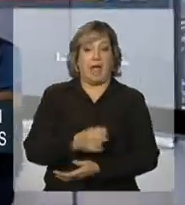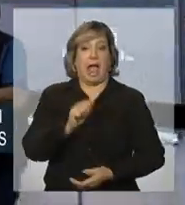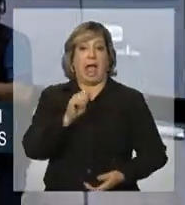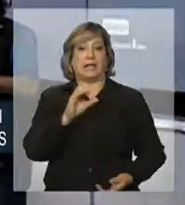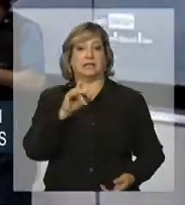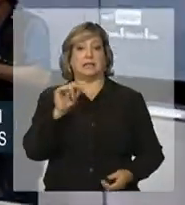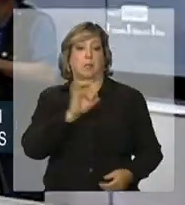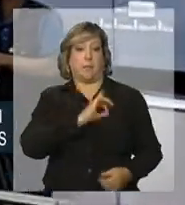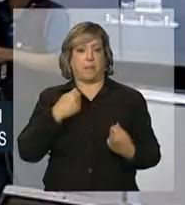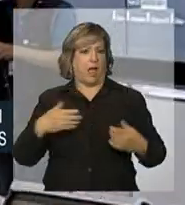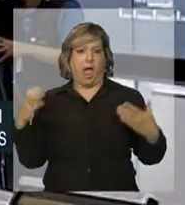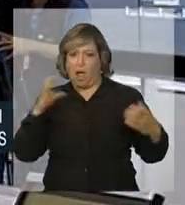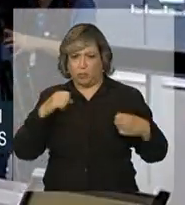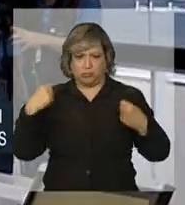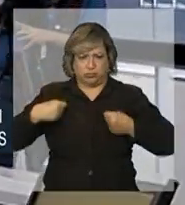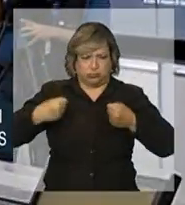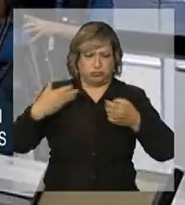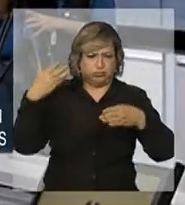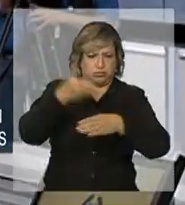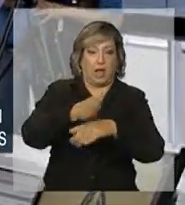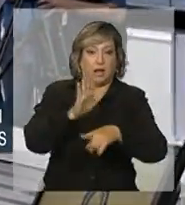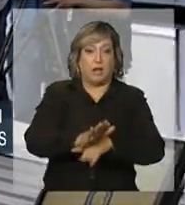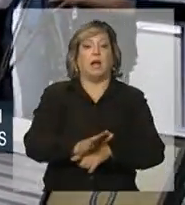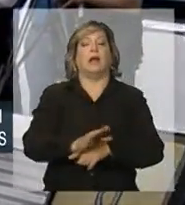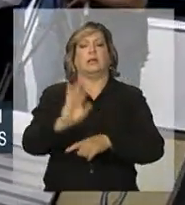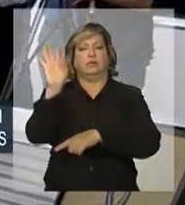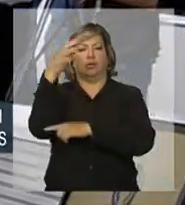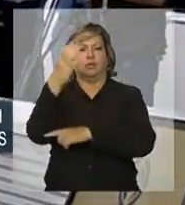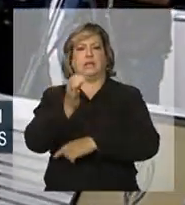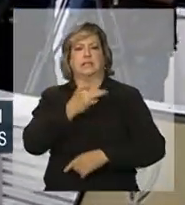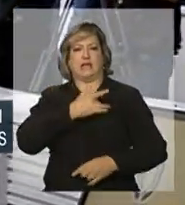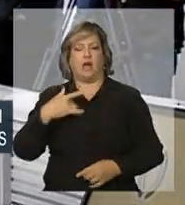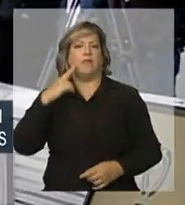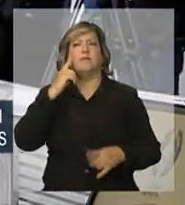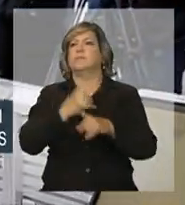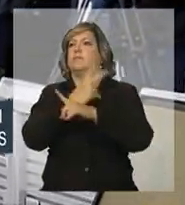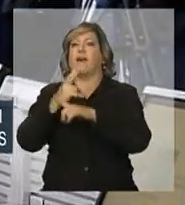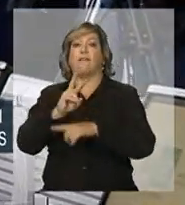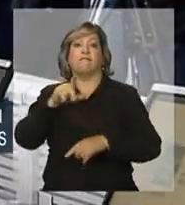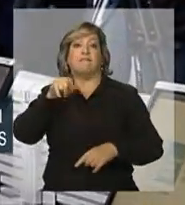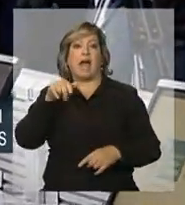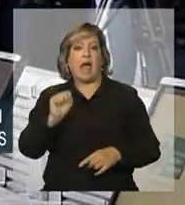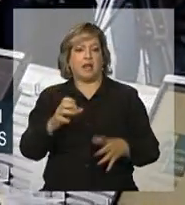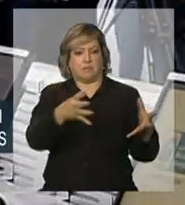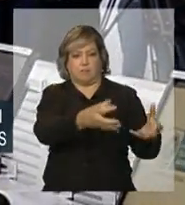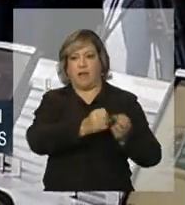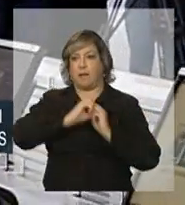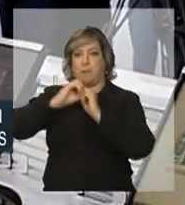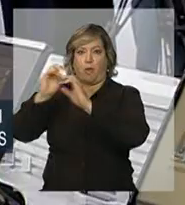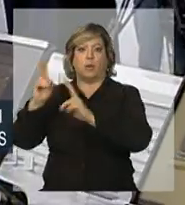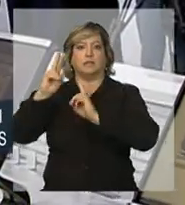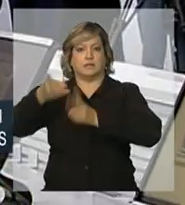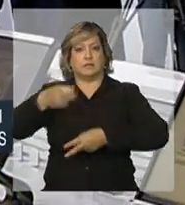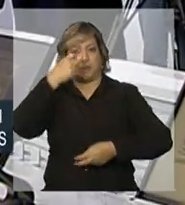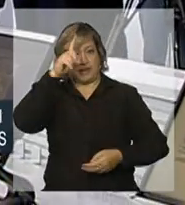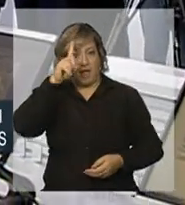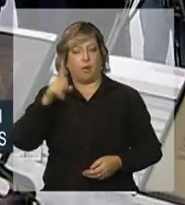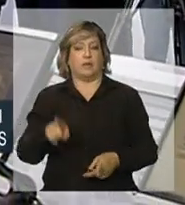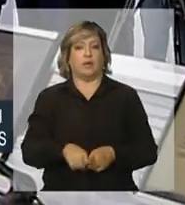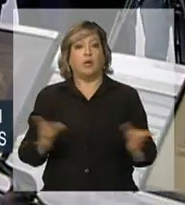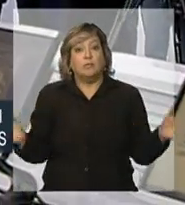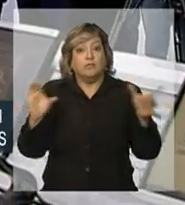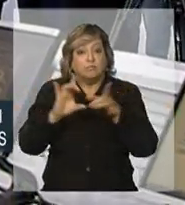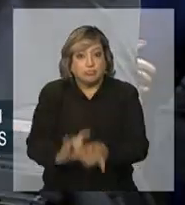que socorrer, imediatamente o serviço de saúde localizará as vagas nos hospitais que estão em aberto para já remover as pessoas para lá. Nós